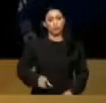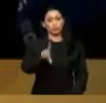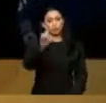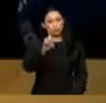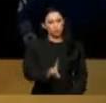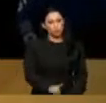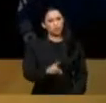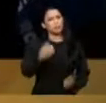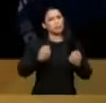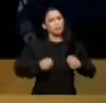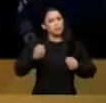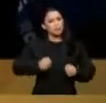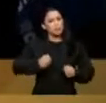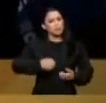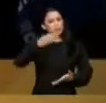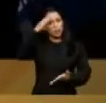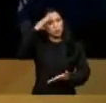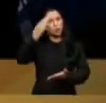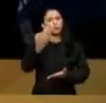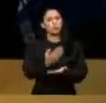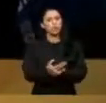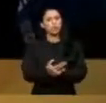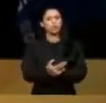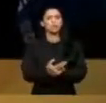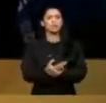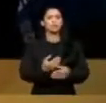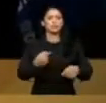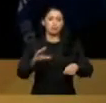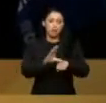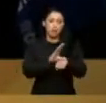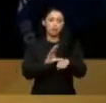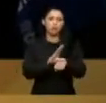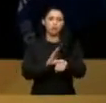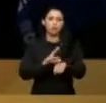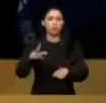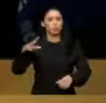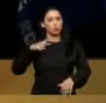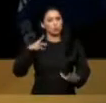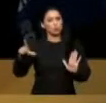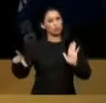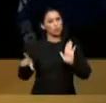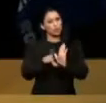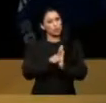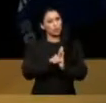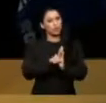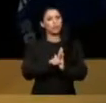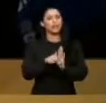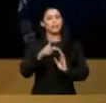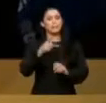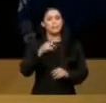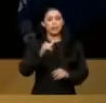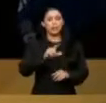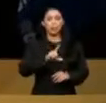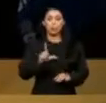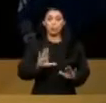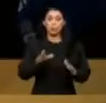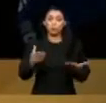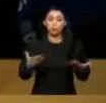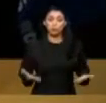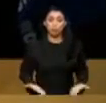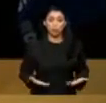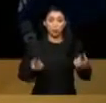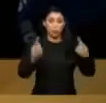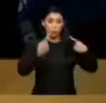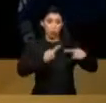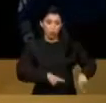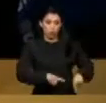do ordenamento jurídico, tal como posto na Constituição e, no particular, nas leis penais. Assim, quanto ao crime de